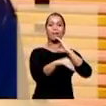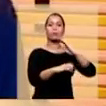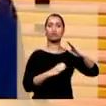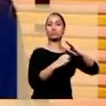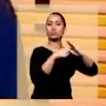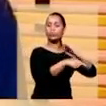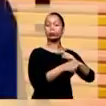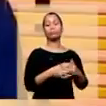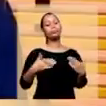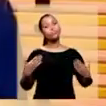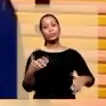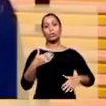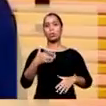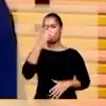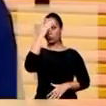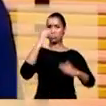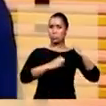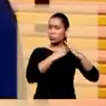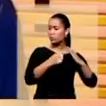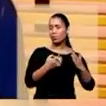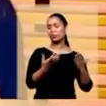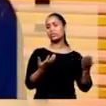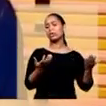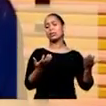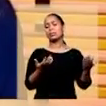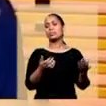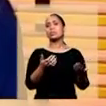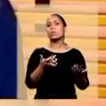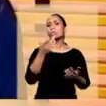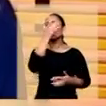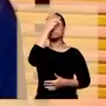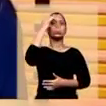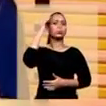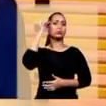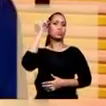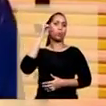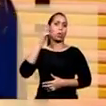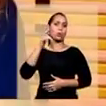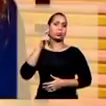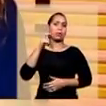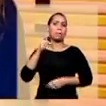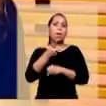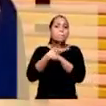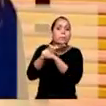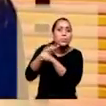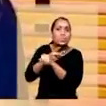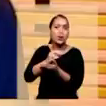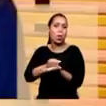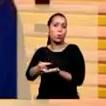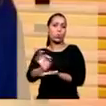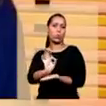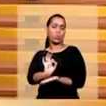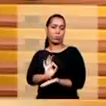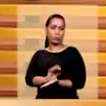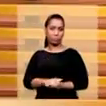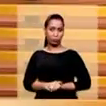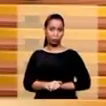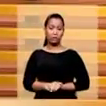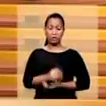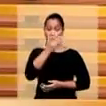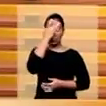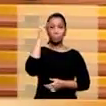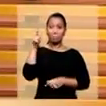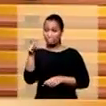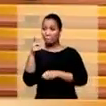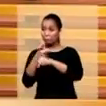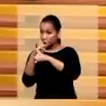e-mail. Então, o empregador, ele não depende dos funcionários para achar o currículo, né? E a pessoa